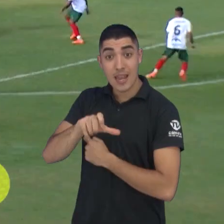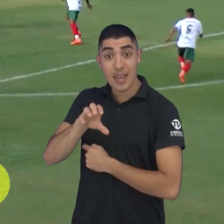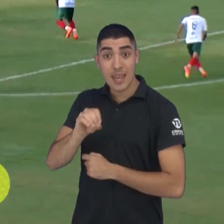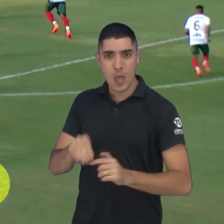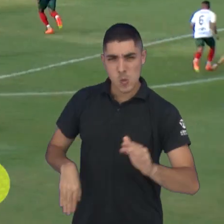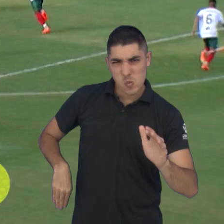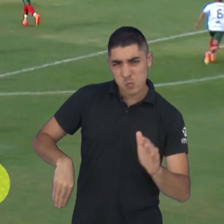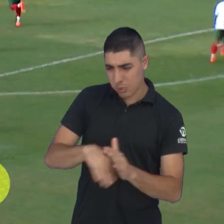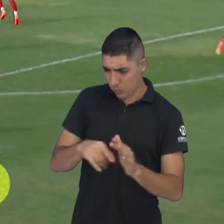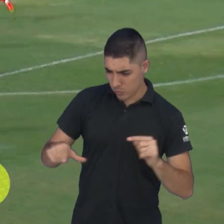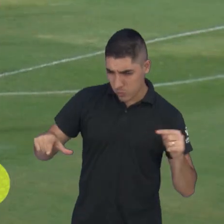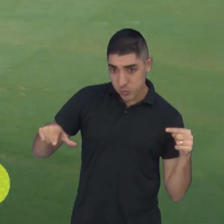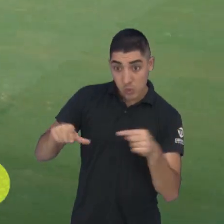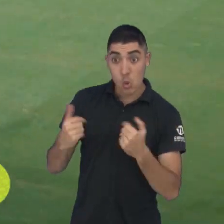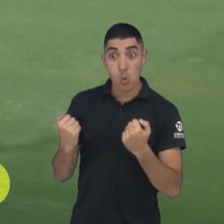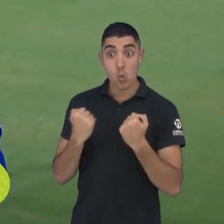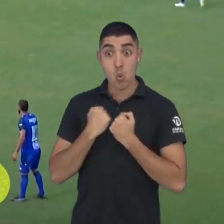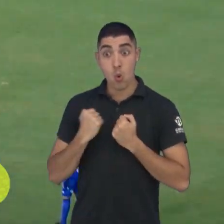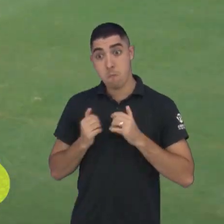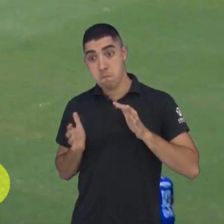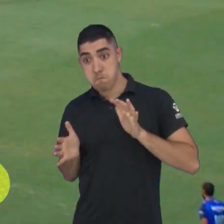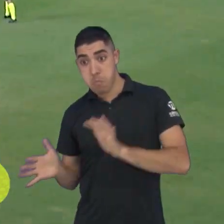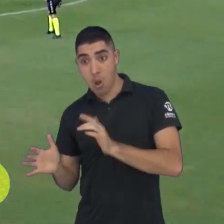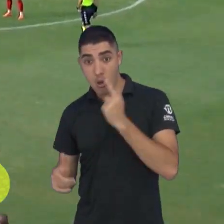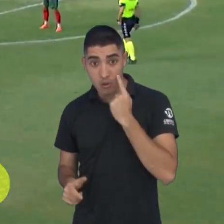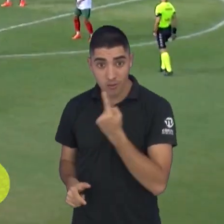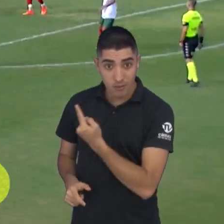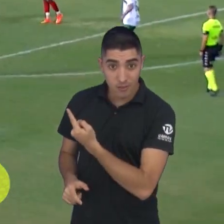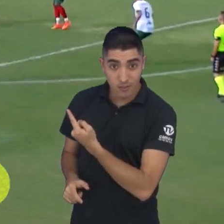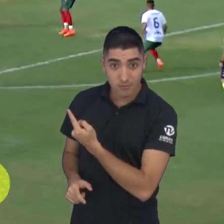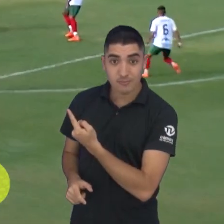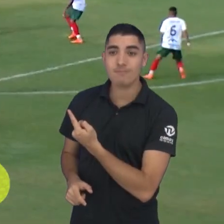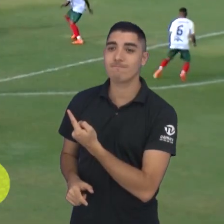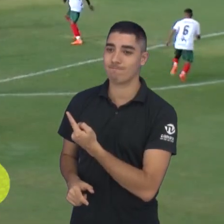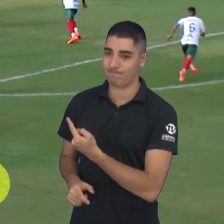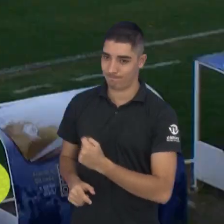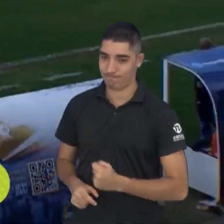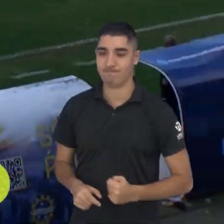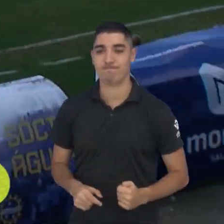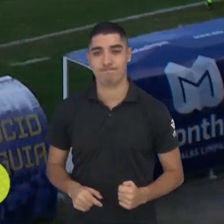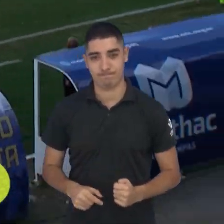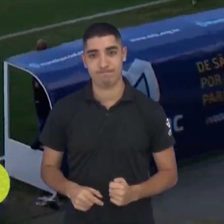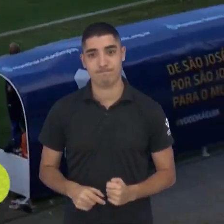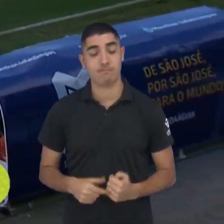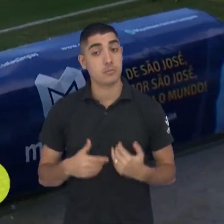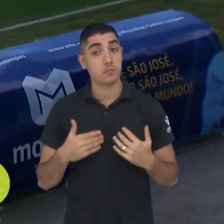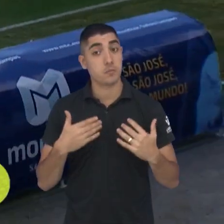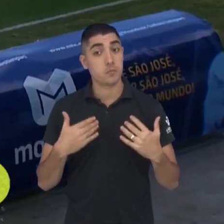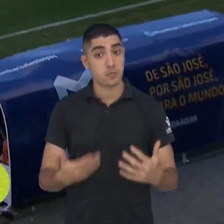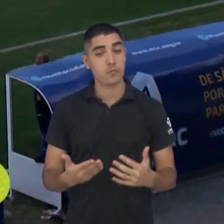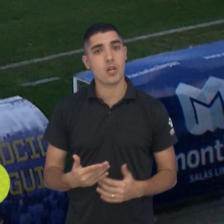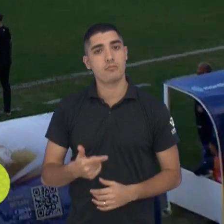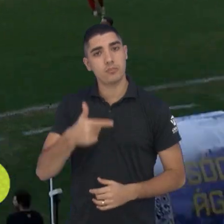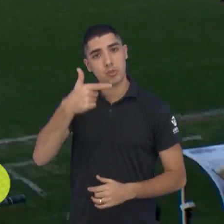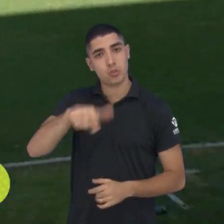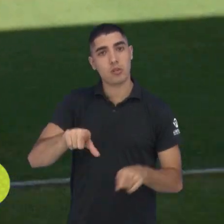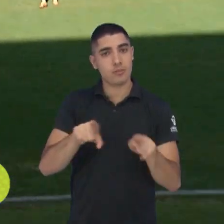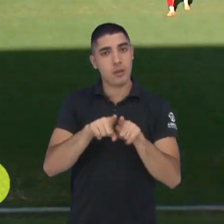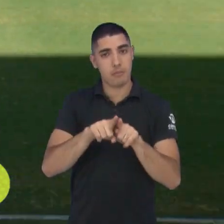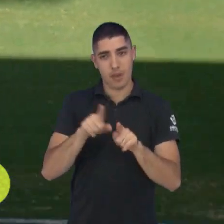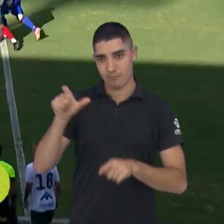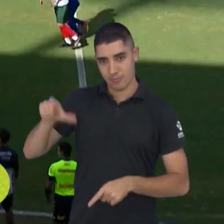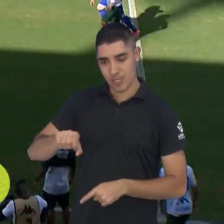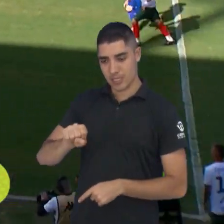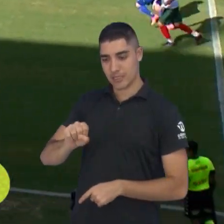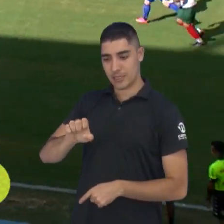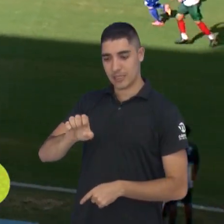Serafim desviou e obrigou, mais uma vez, Wagner ir buscar no cantinho. E eram pelos pés do camisa 11 as